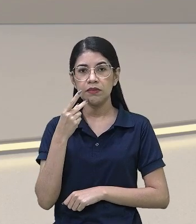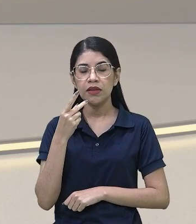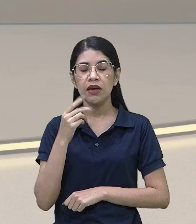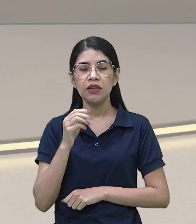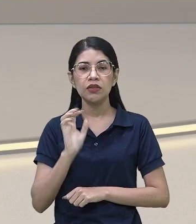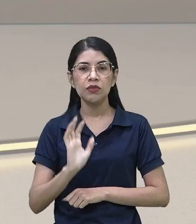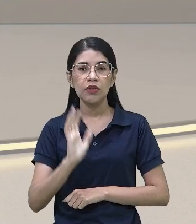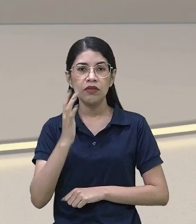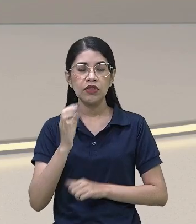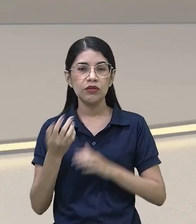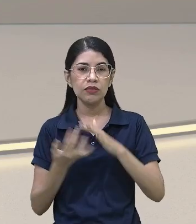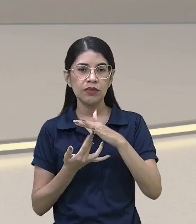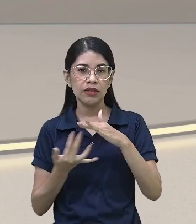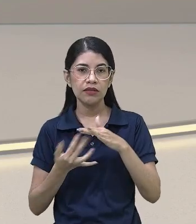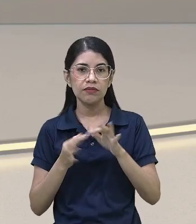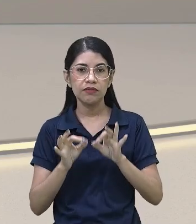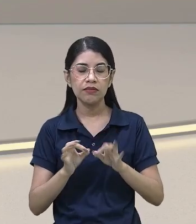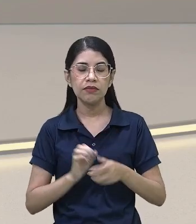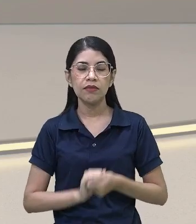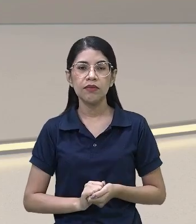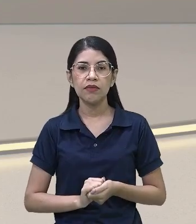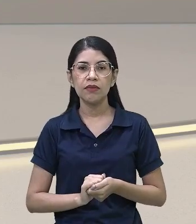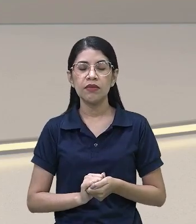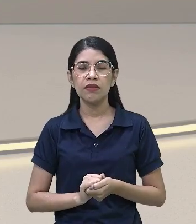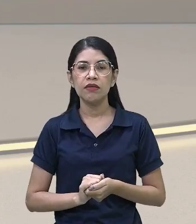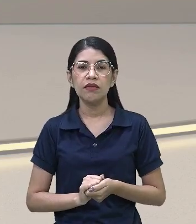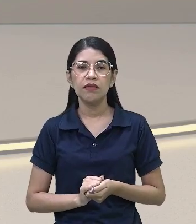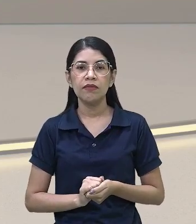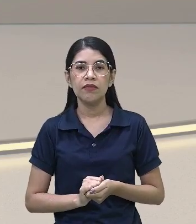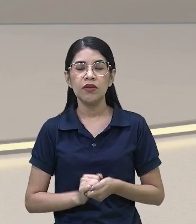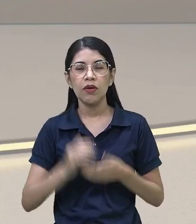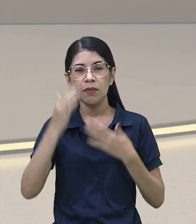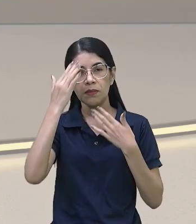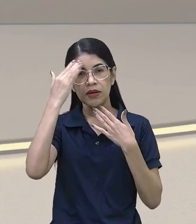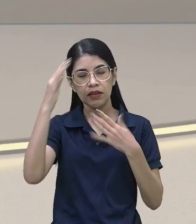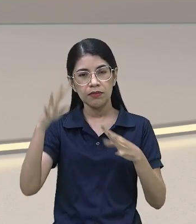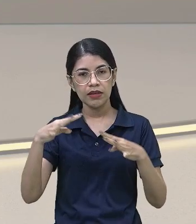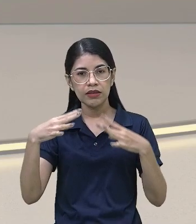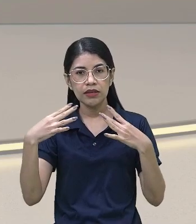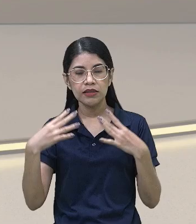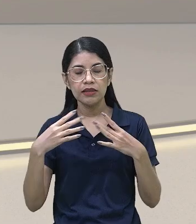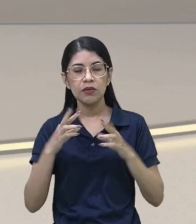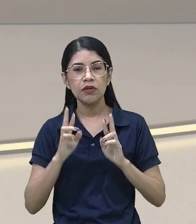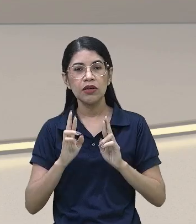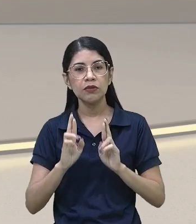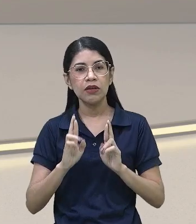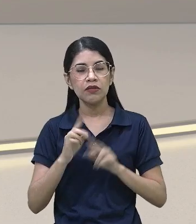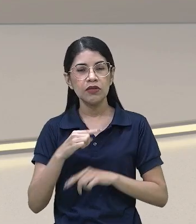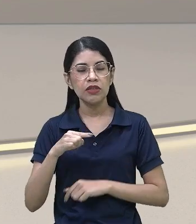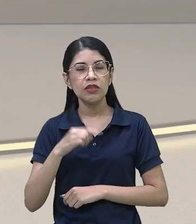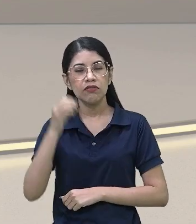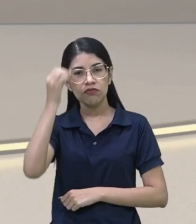eventos de imigração, tá bom? Queremos aqui de todo o coração agradecer a sua atenção Esperamos que vocês